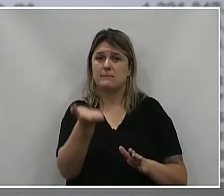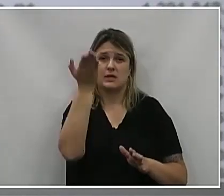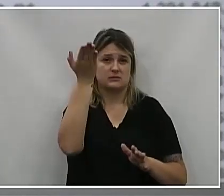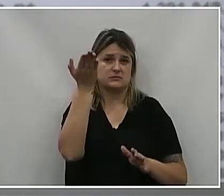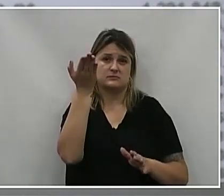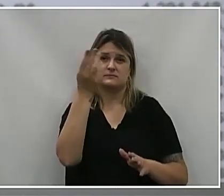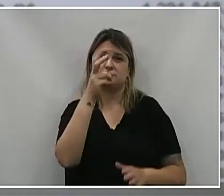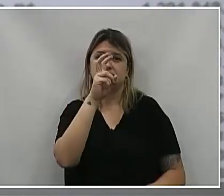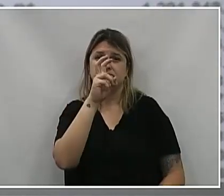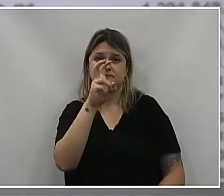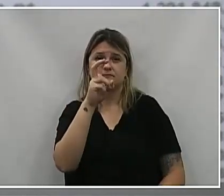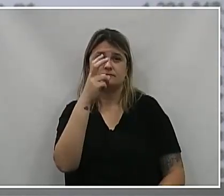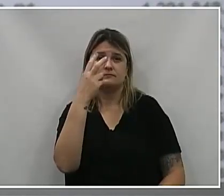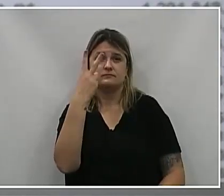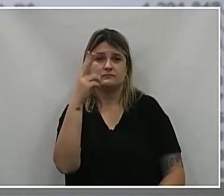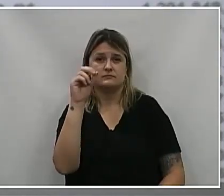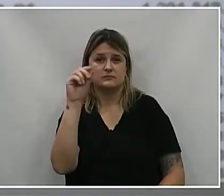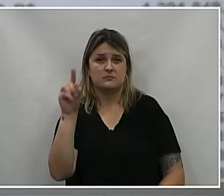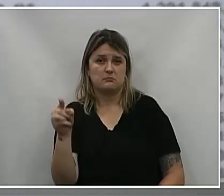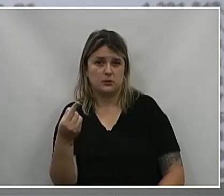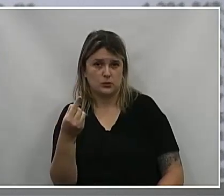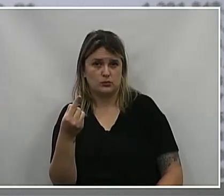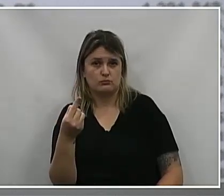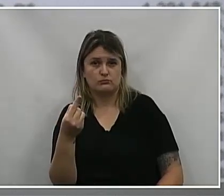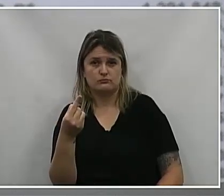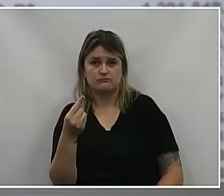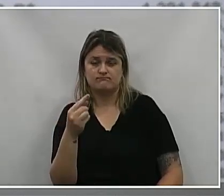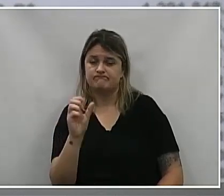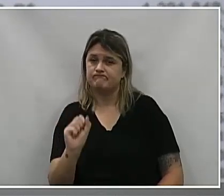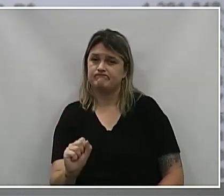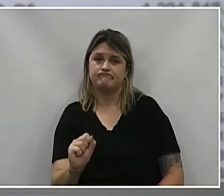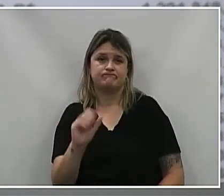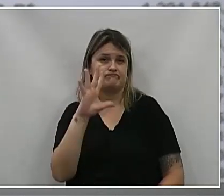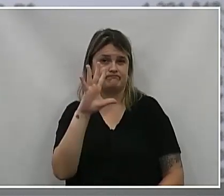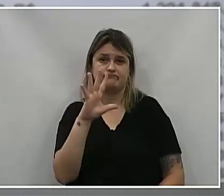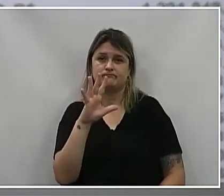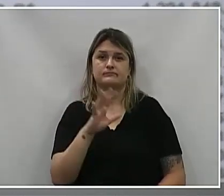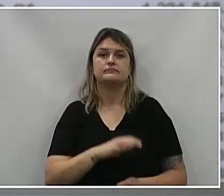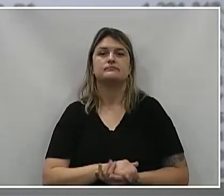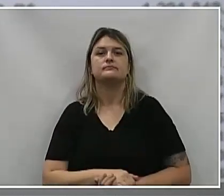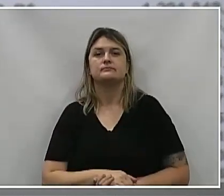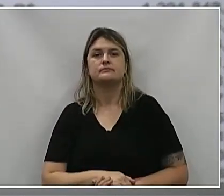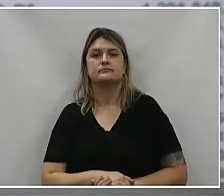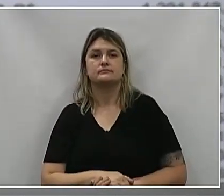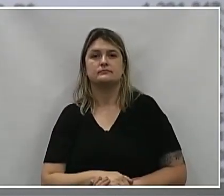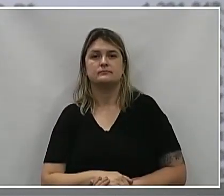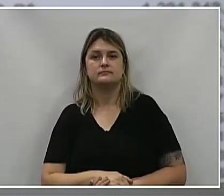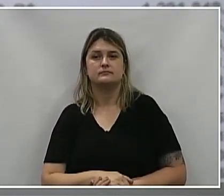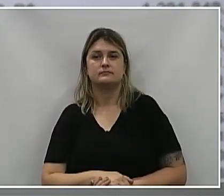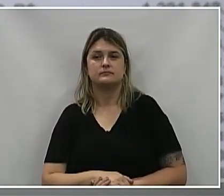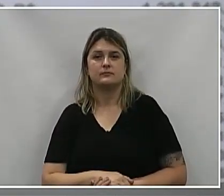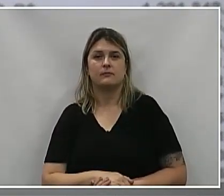para 520 mil, já no ponto de partida.